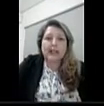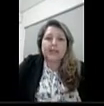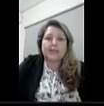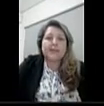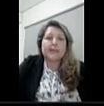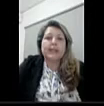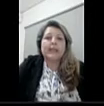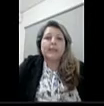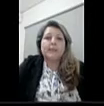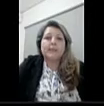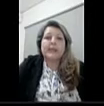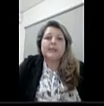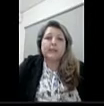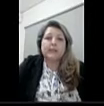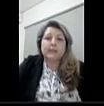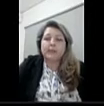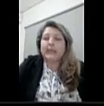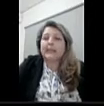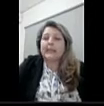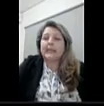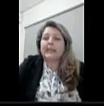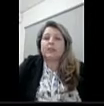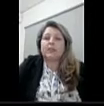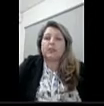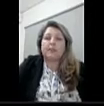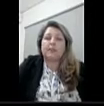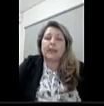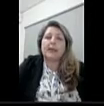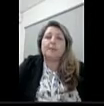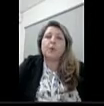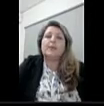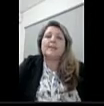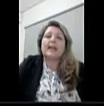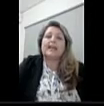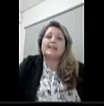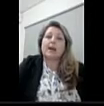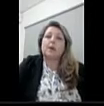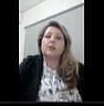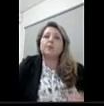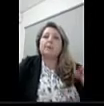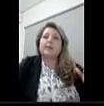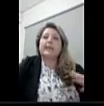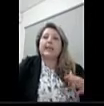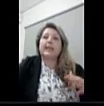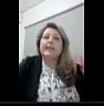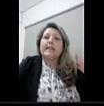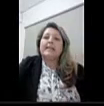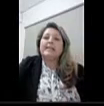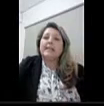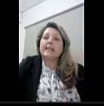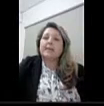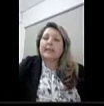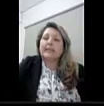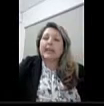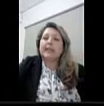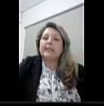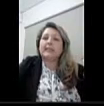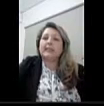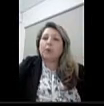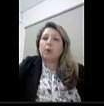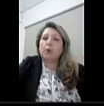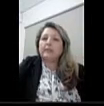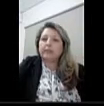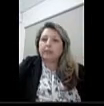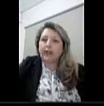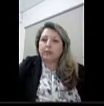organizarem. Pensando também, é a gente mostrar as aulas de uma maneira segmentada